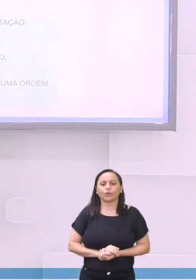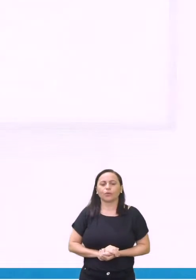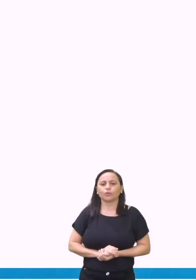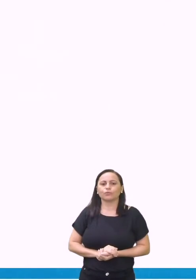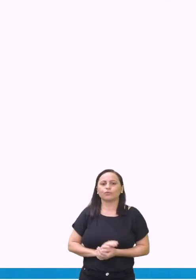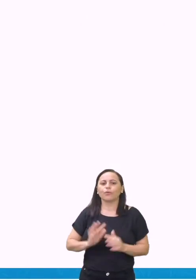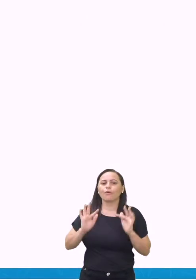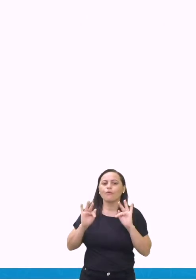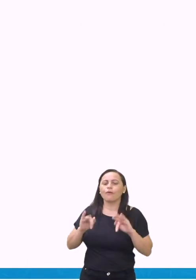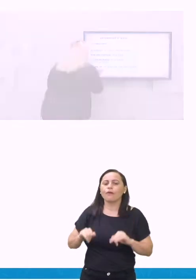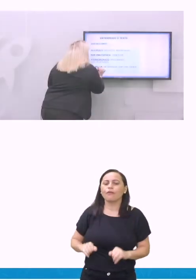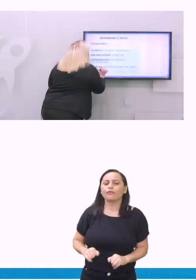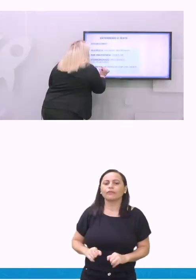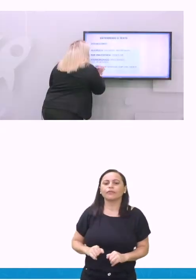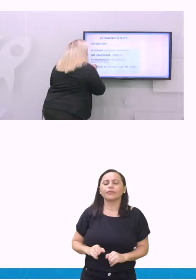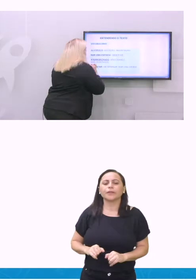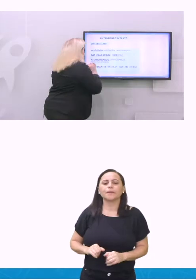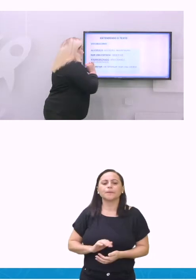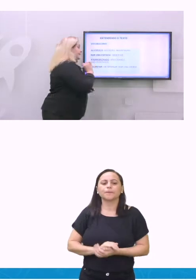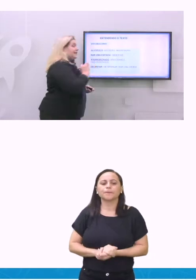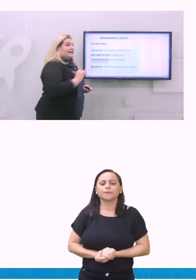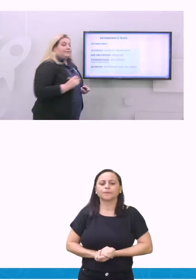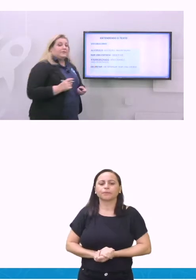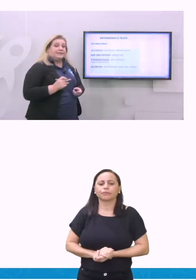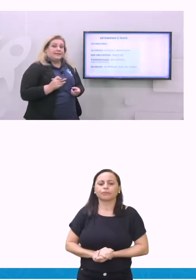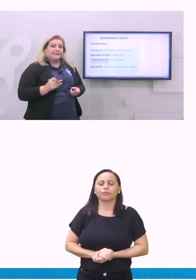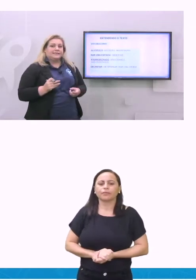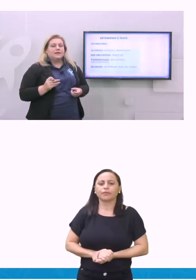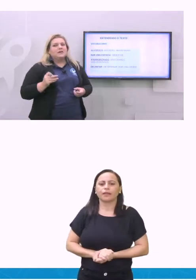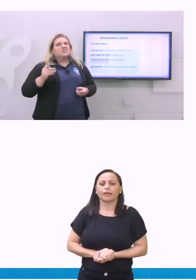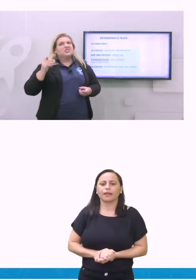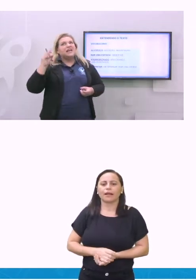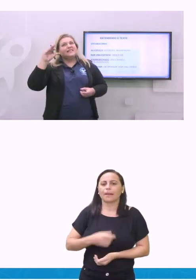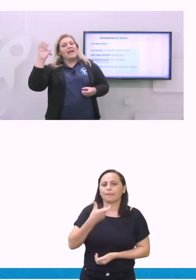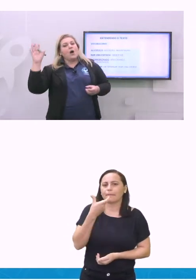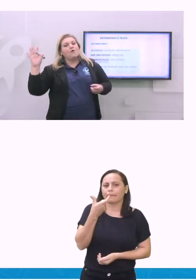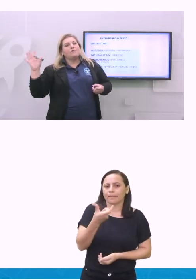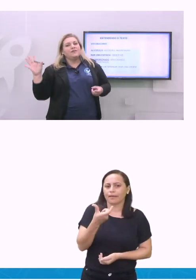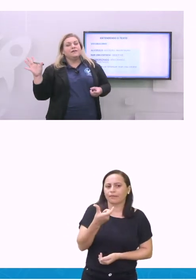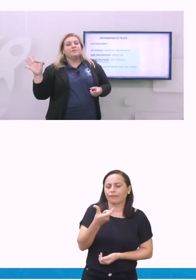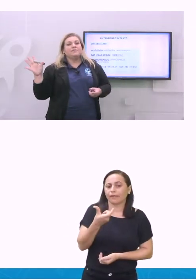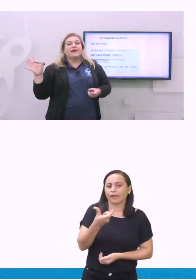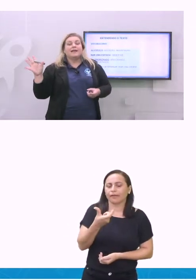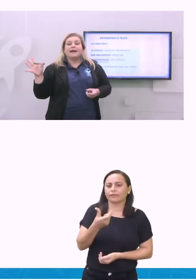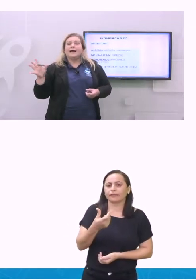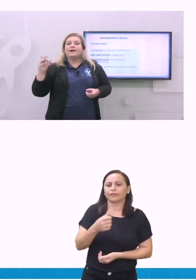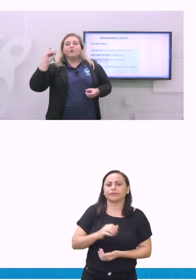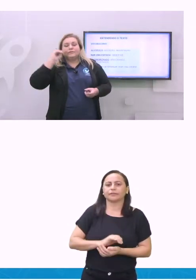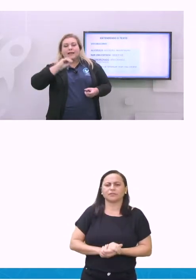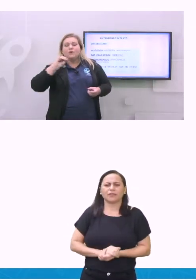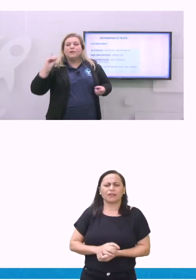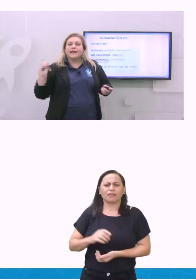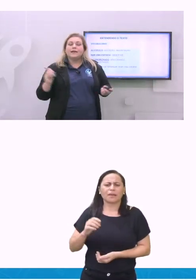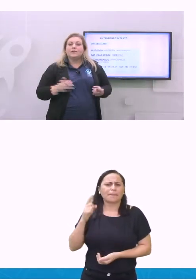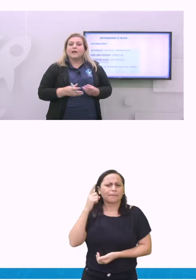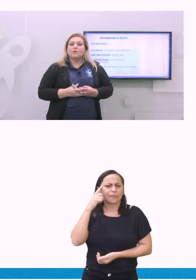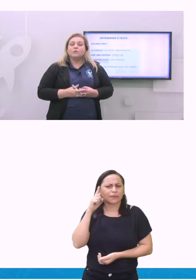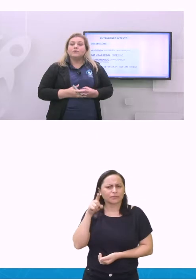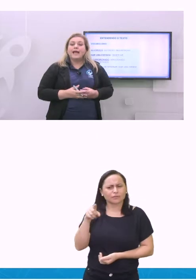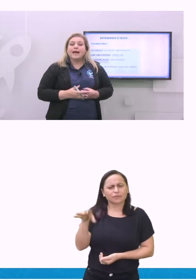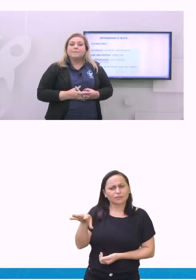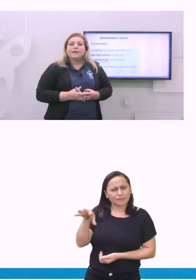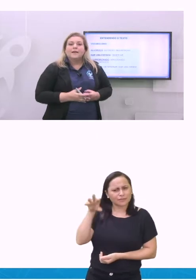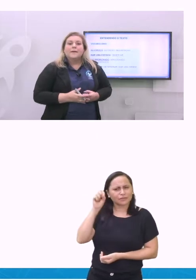por último, creio que essa daqui vocês já até ouviram falar, né, ou leram em